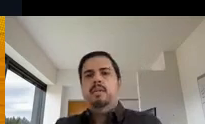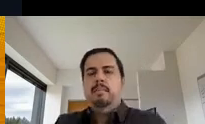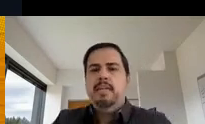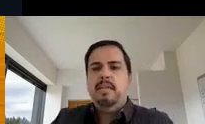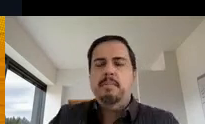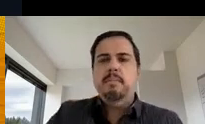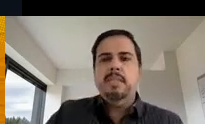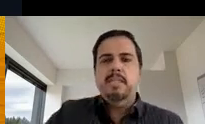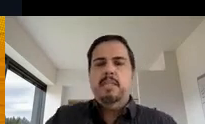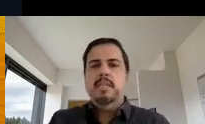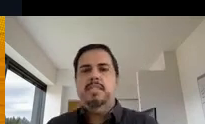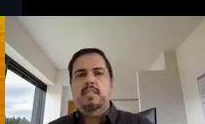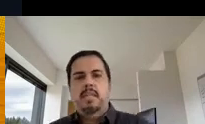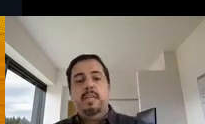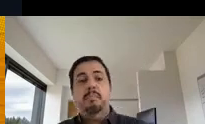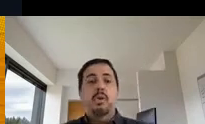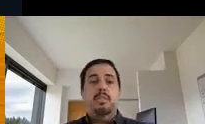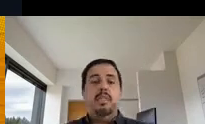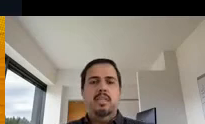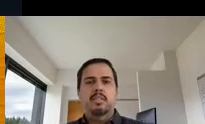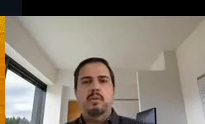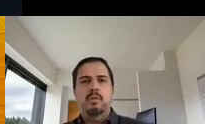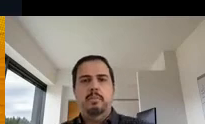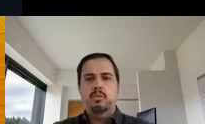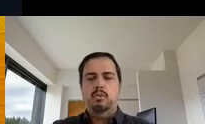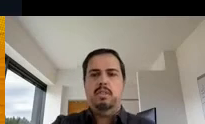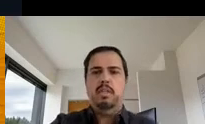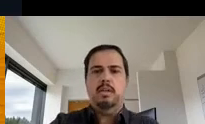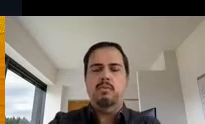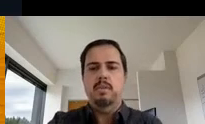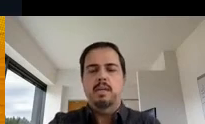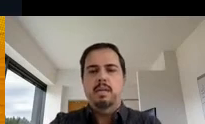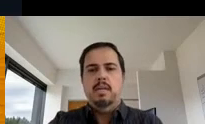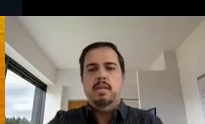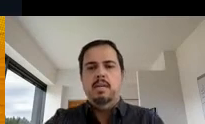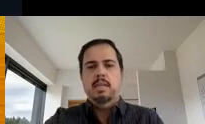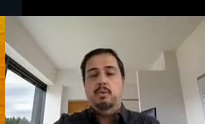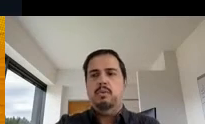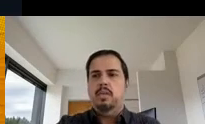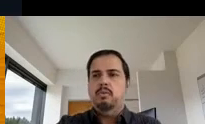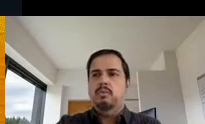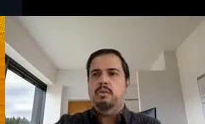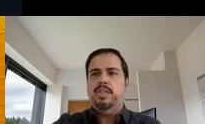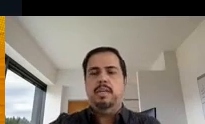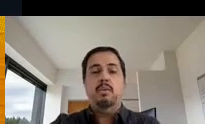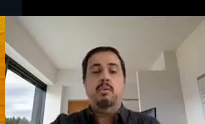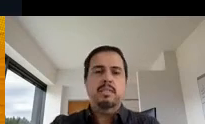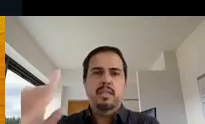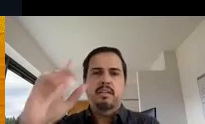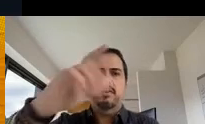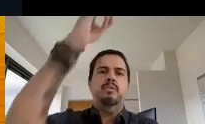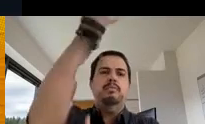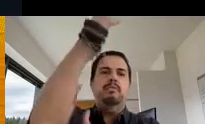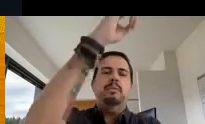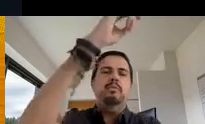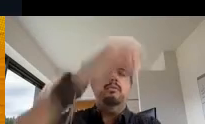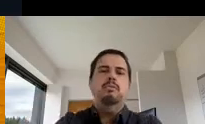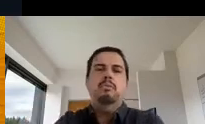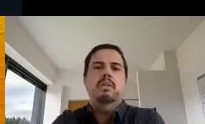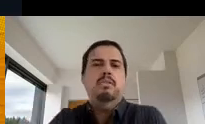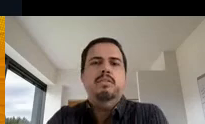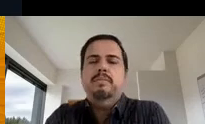E aí tem isso aí também, né? Na mesma medida que a gente tem aí milhões, dezenas de milhões de pessoas que não. Que usam a tecnologia, e quase ninguém